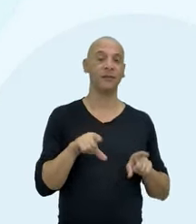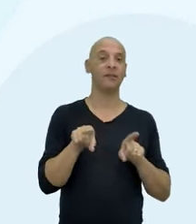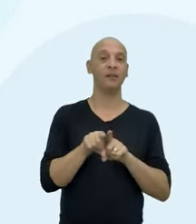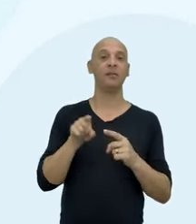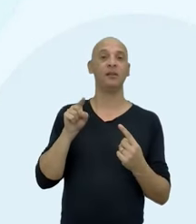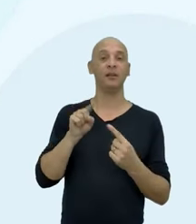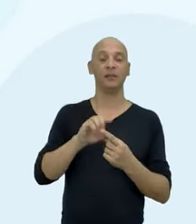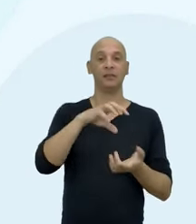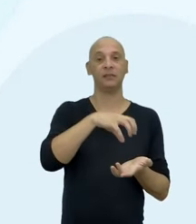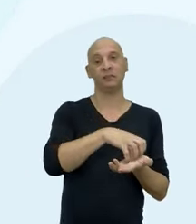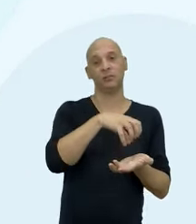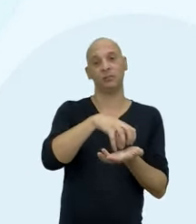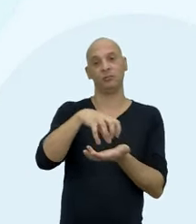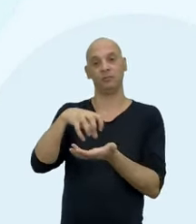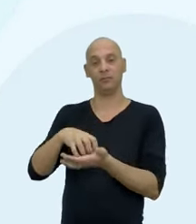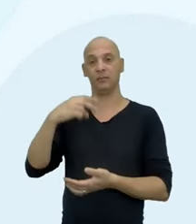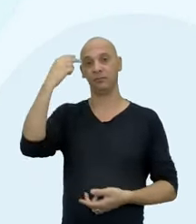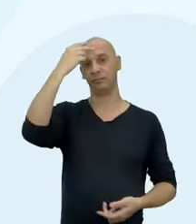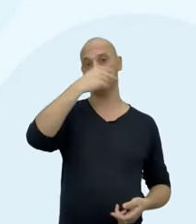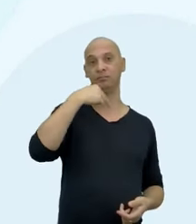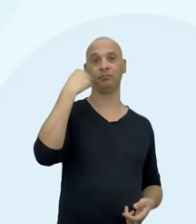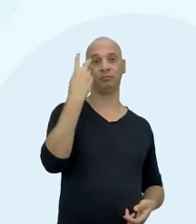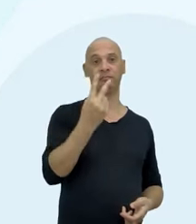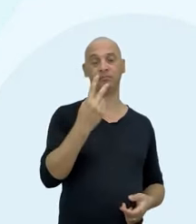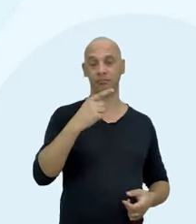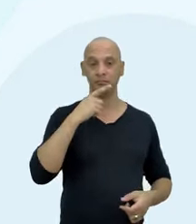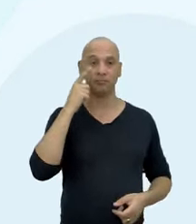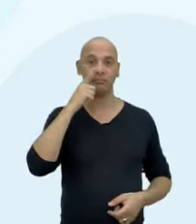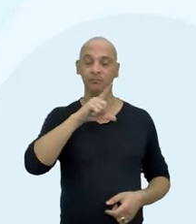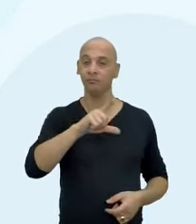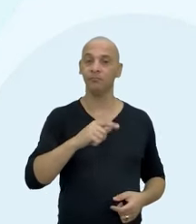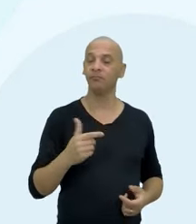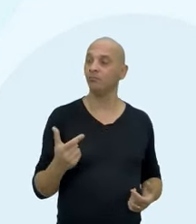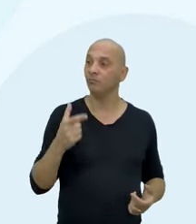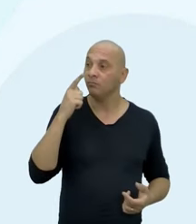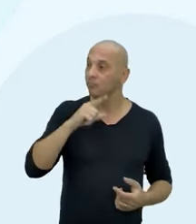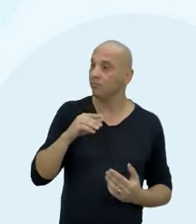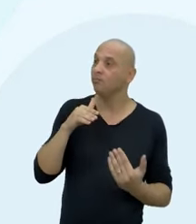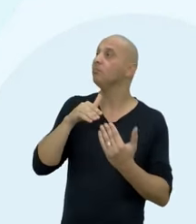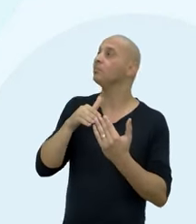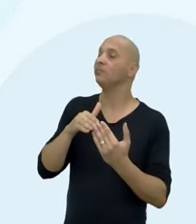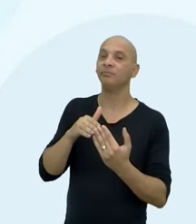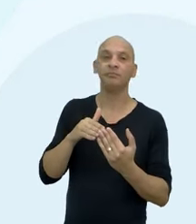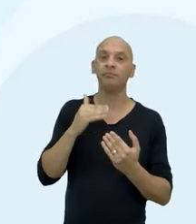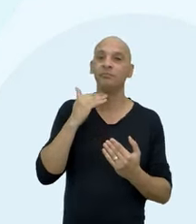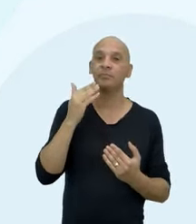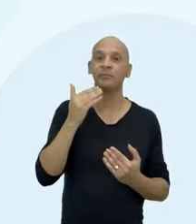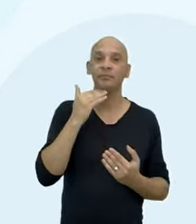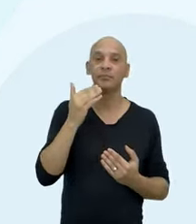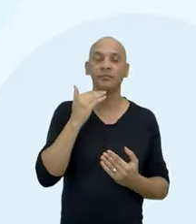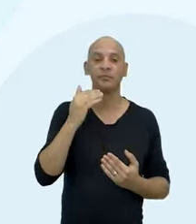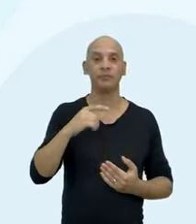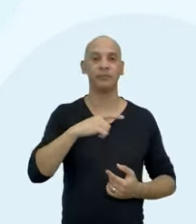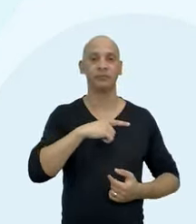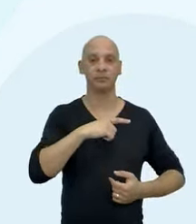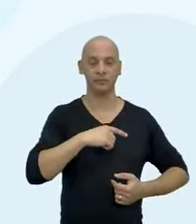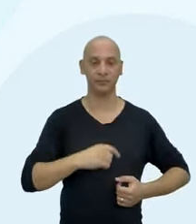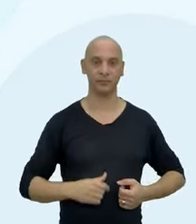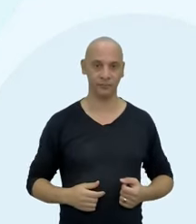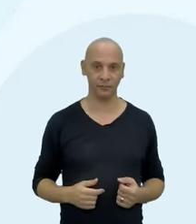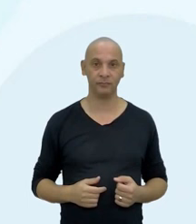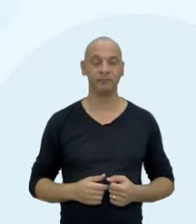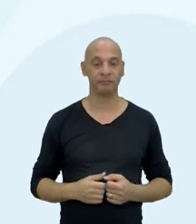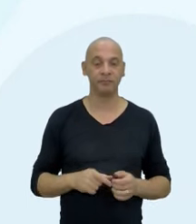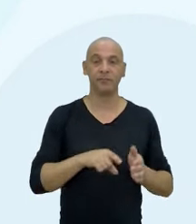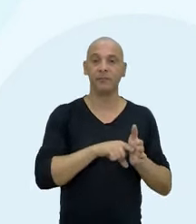e finalmente setores né em duas horas eles falaram nunca imaginavam chegar tão longe do ponto inicial de uma